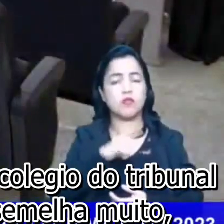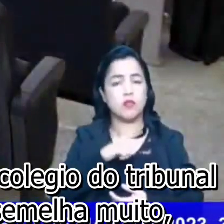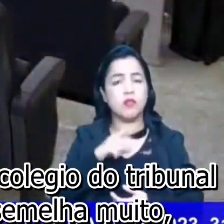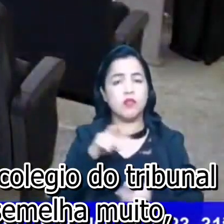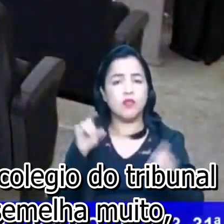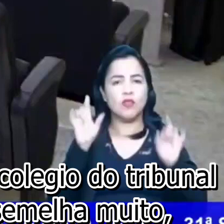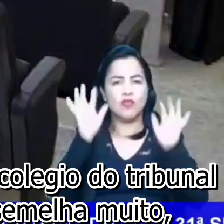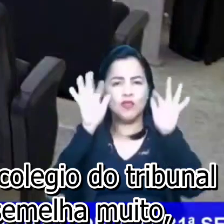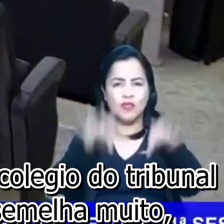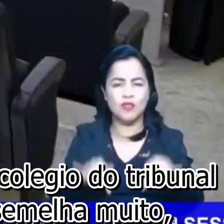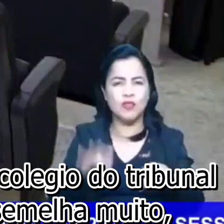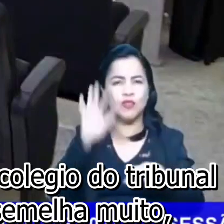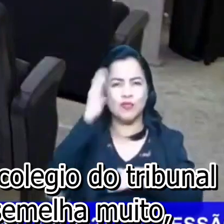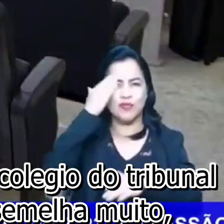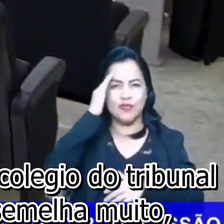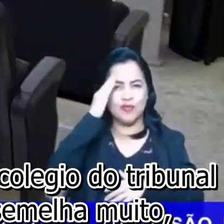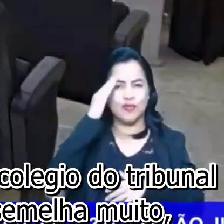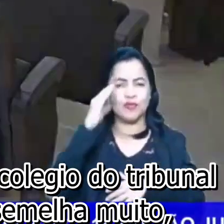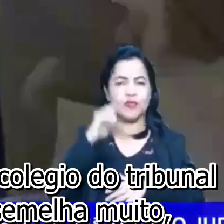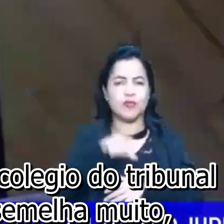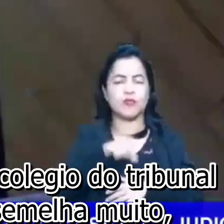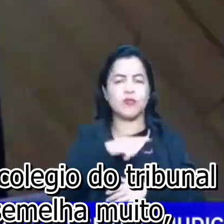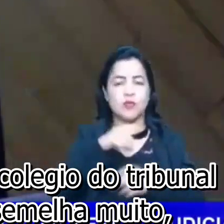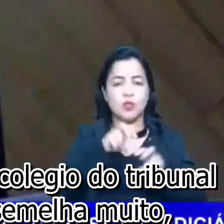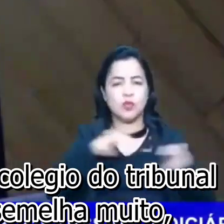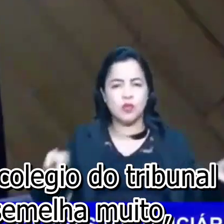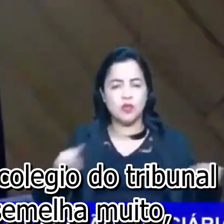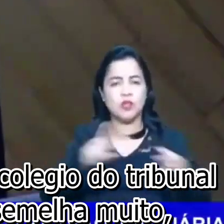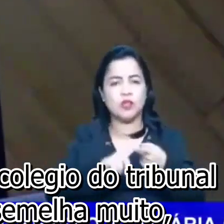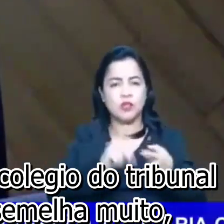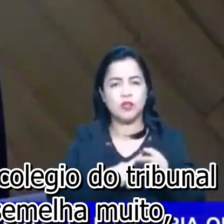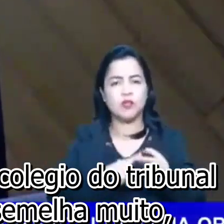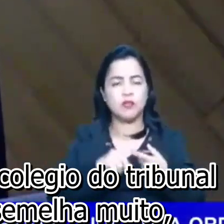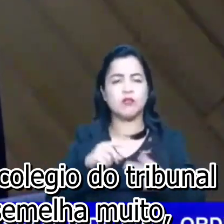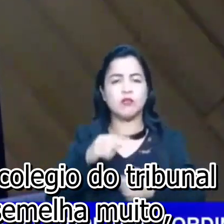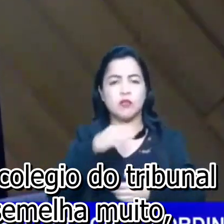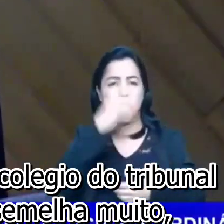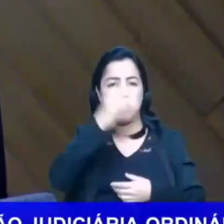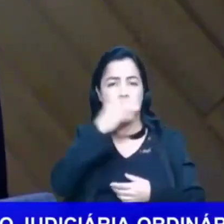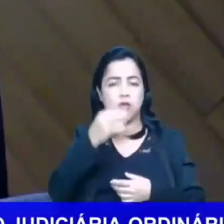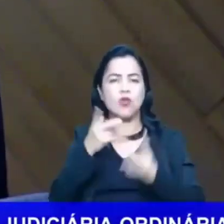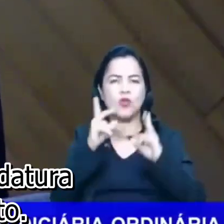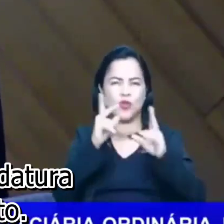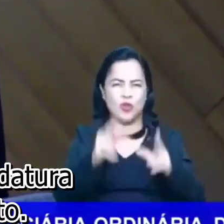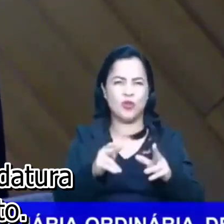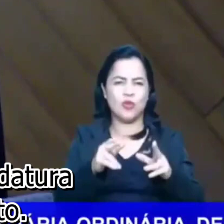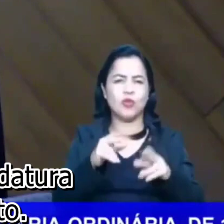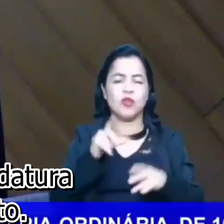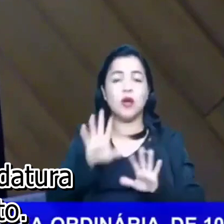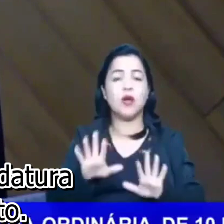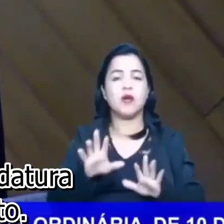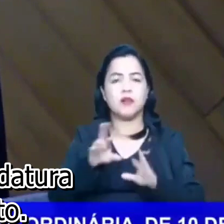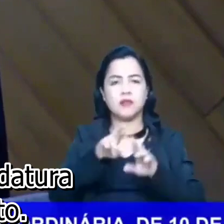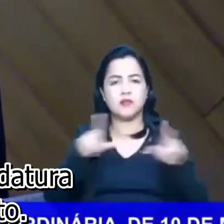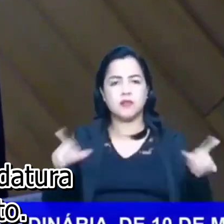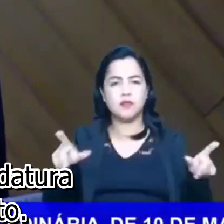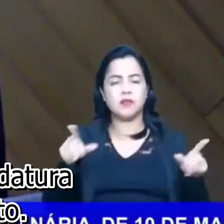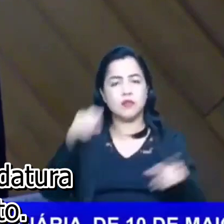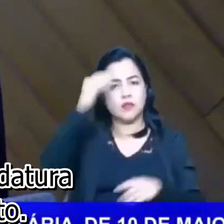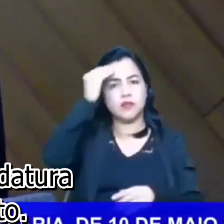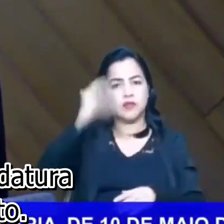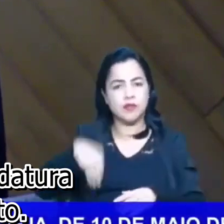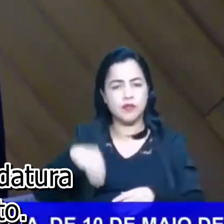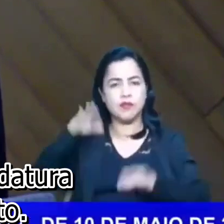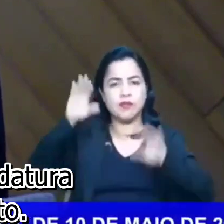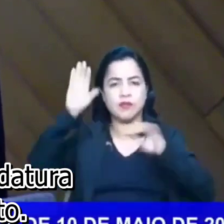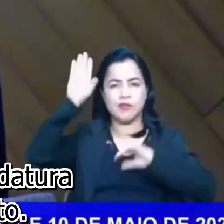consolidação do entendimento do colendo do tribunal e a retificação desse posicionamento. O caso se assemelha muito, a diferença é a renúncia do registro